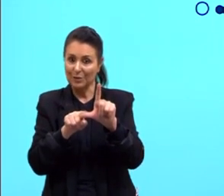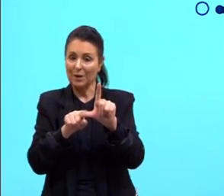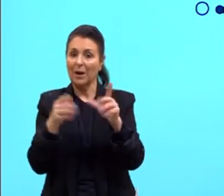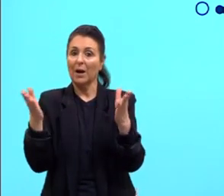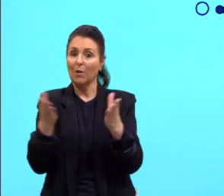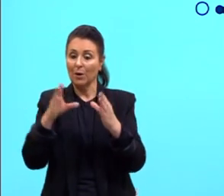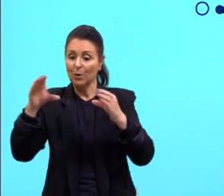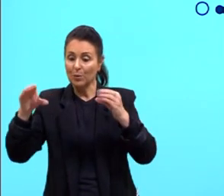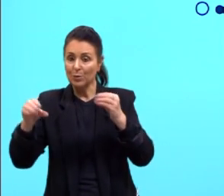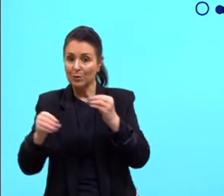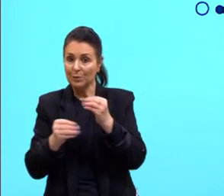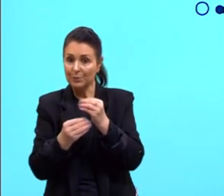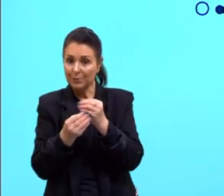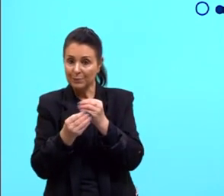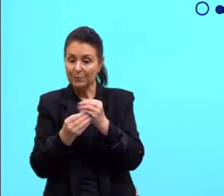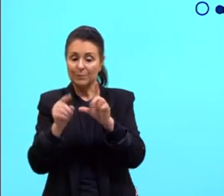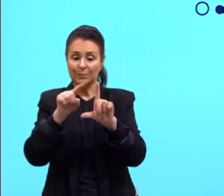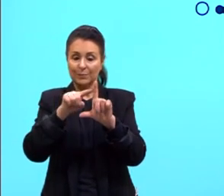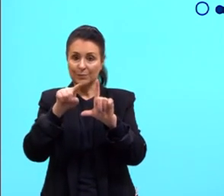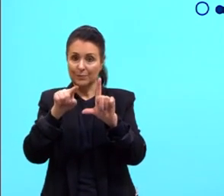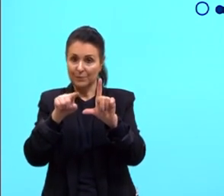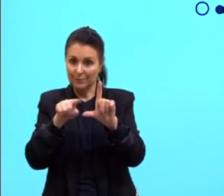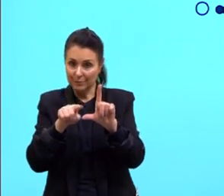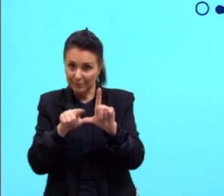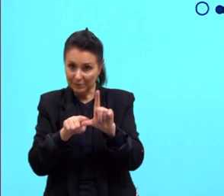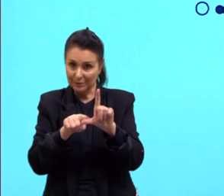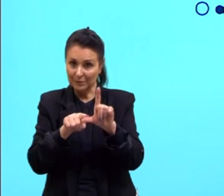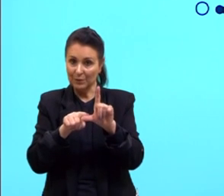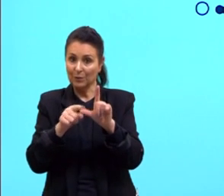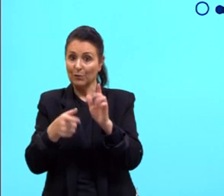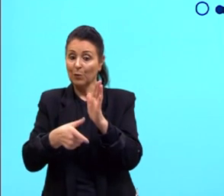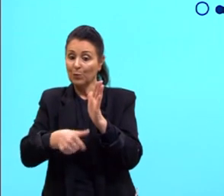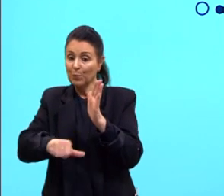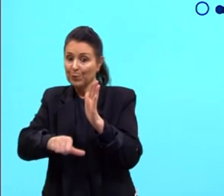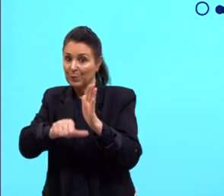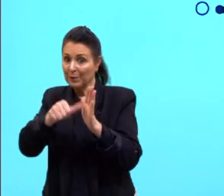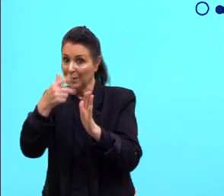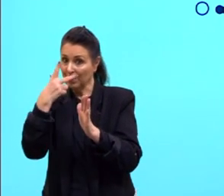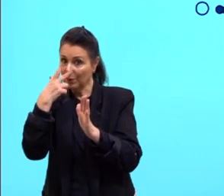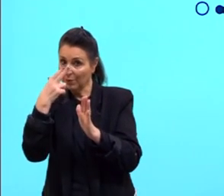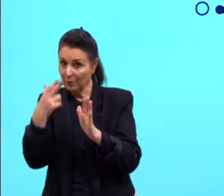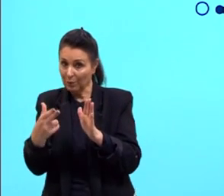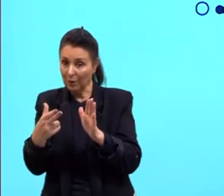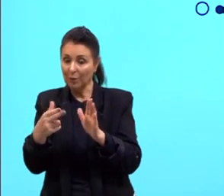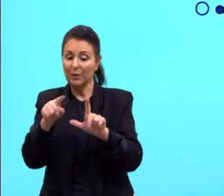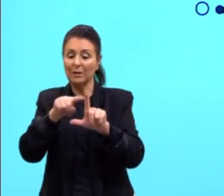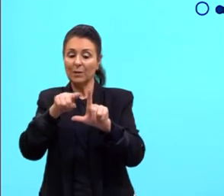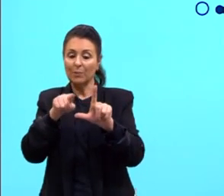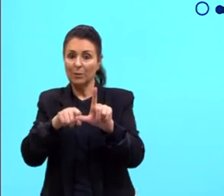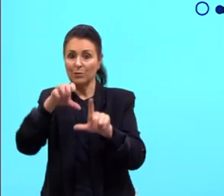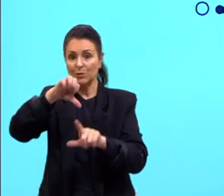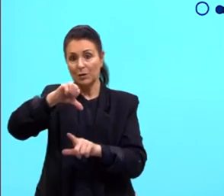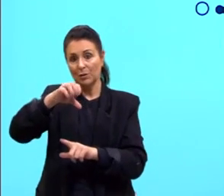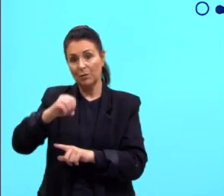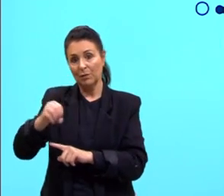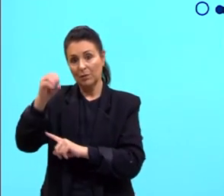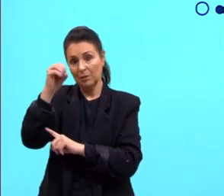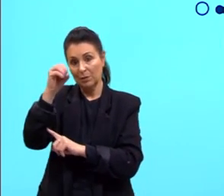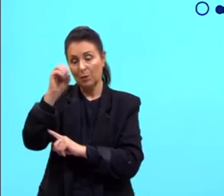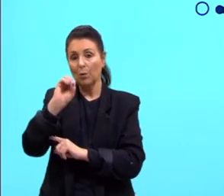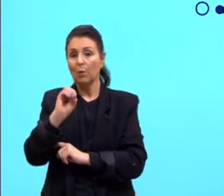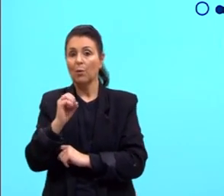ângulos complementares são ângulos adjacentes que formam exatamente um ângulo de 90 graus